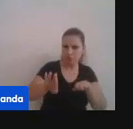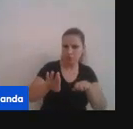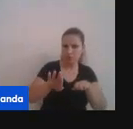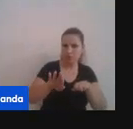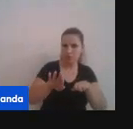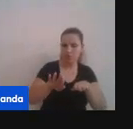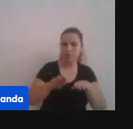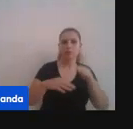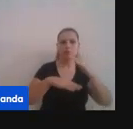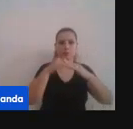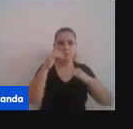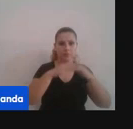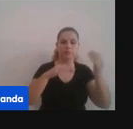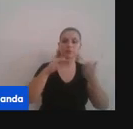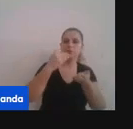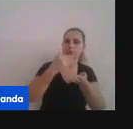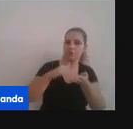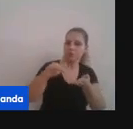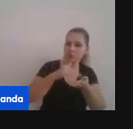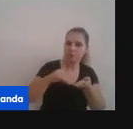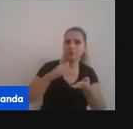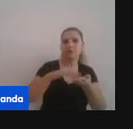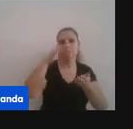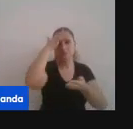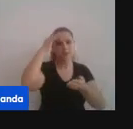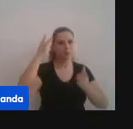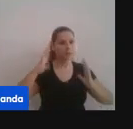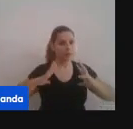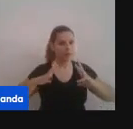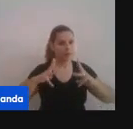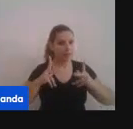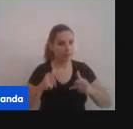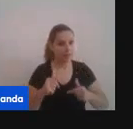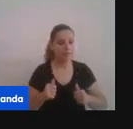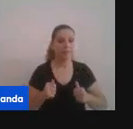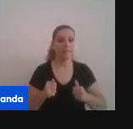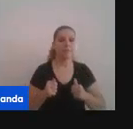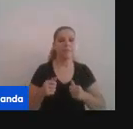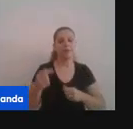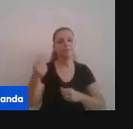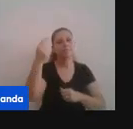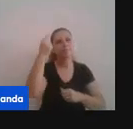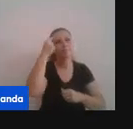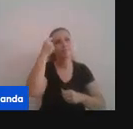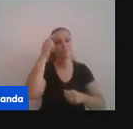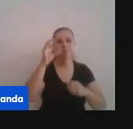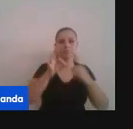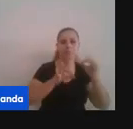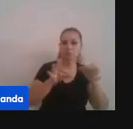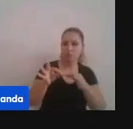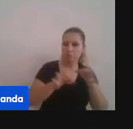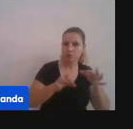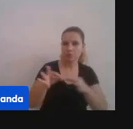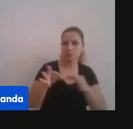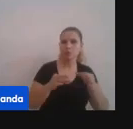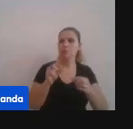funcionários administrativos, o pessoal da limpeza, nessa reflexão e nessa formação sobre ser